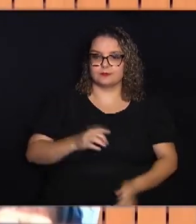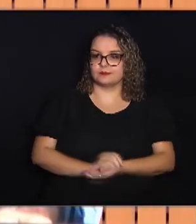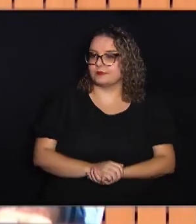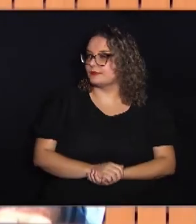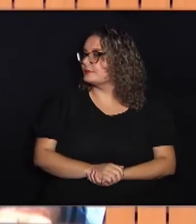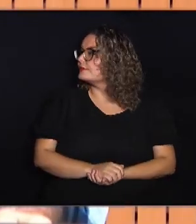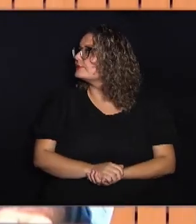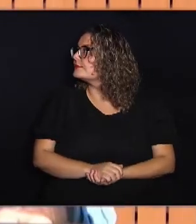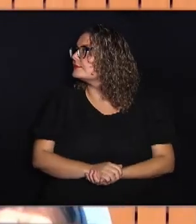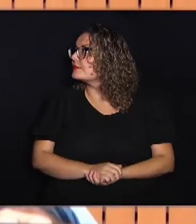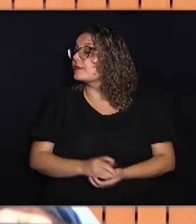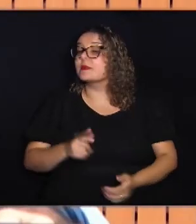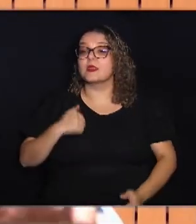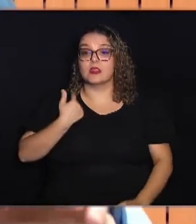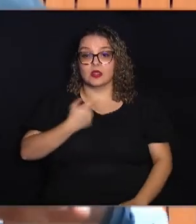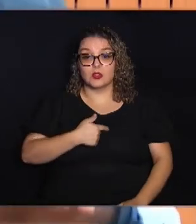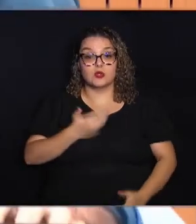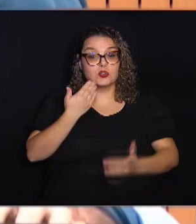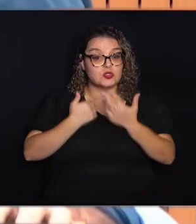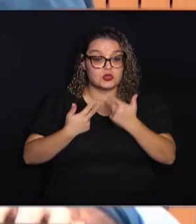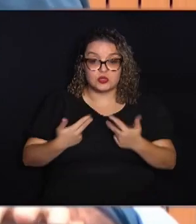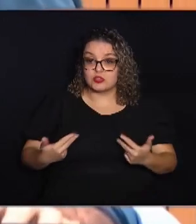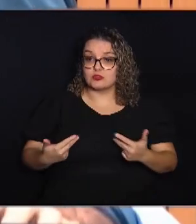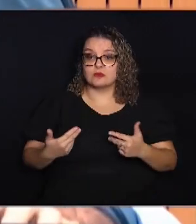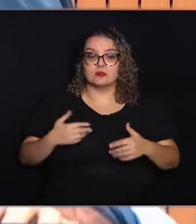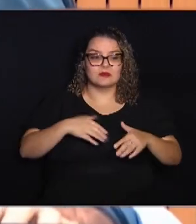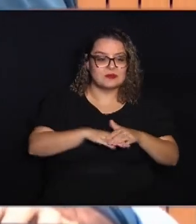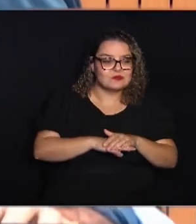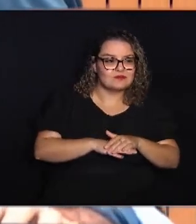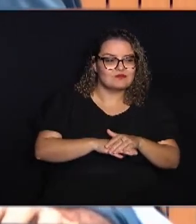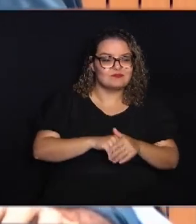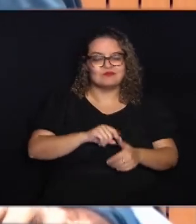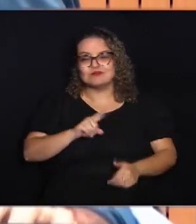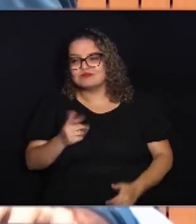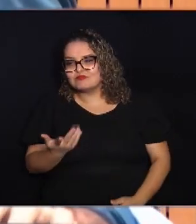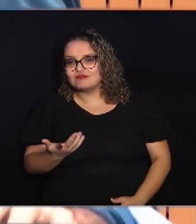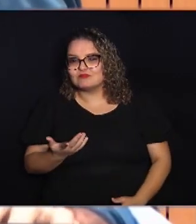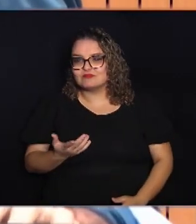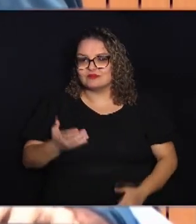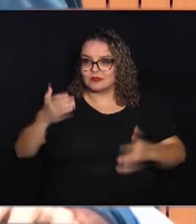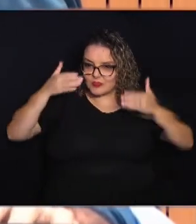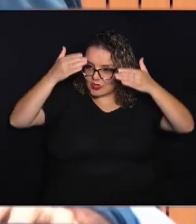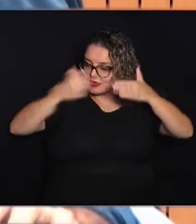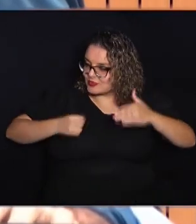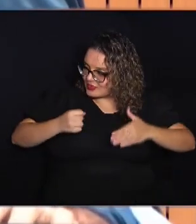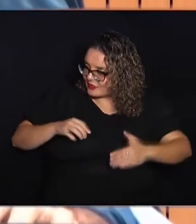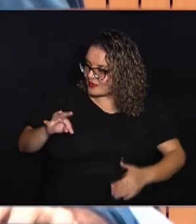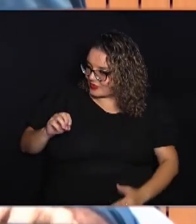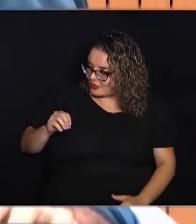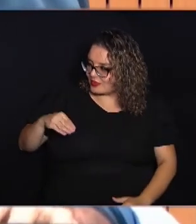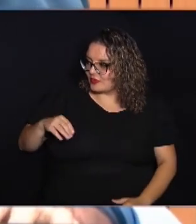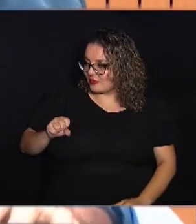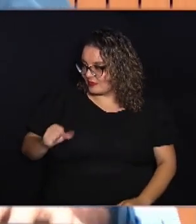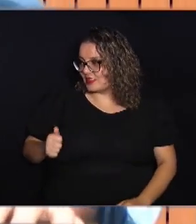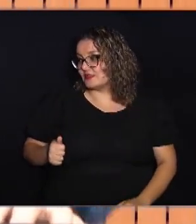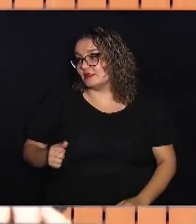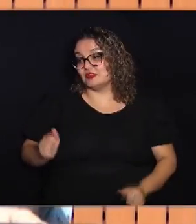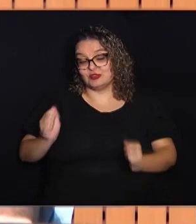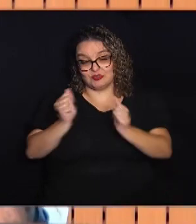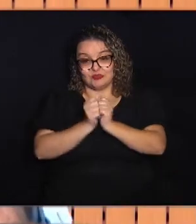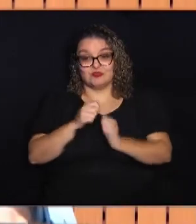de alimento, vamos estocar, não vamos? Chefe Thomas, né, também passou essas dificuldades conosco